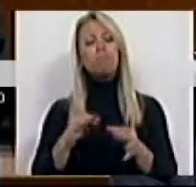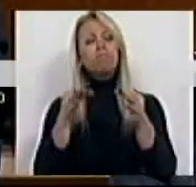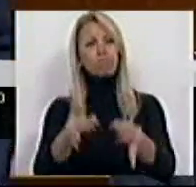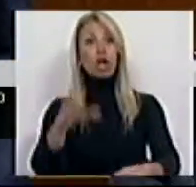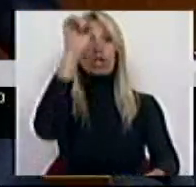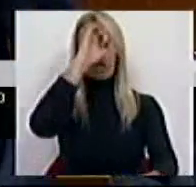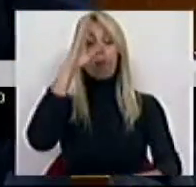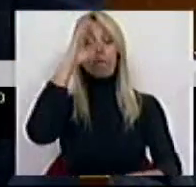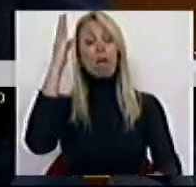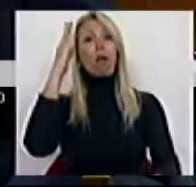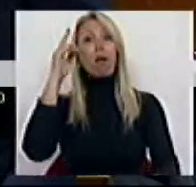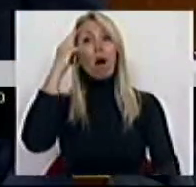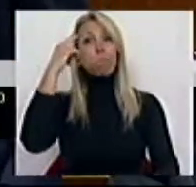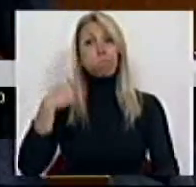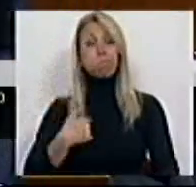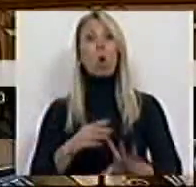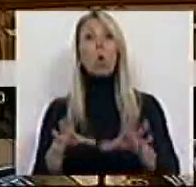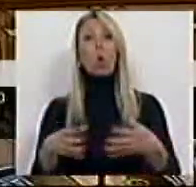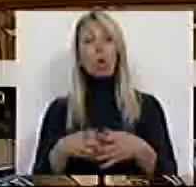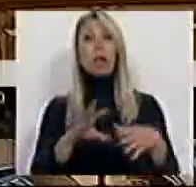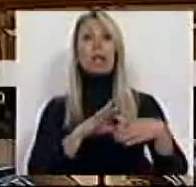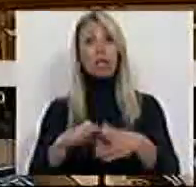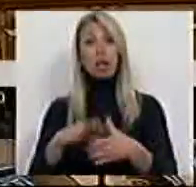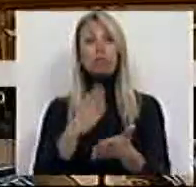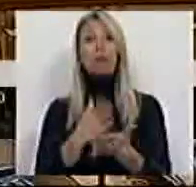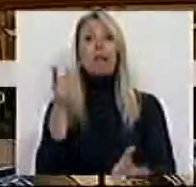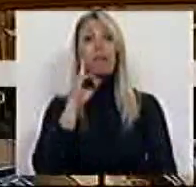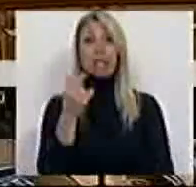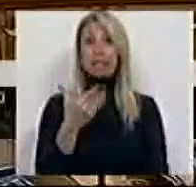agendou o próximo, creio eu, para dia 17. Muito obrigado.